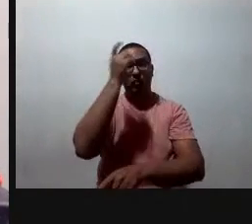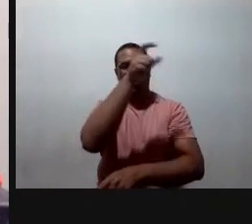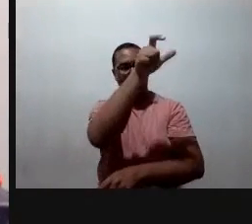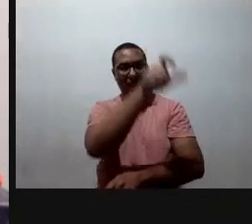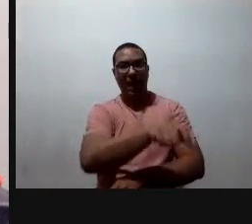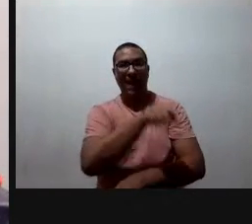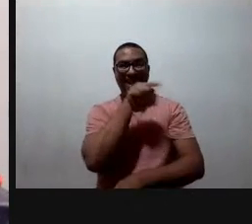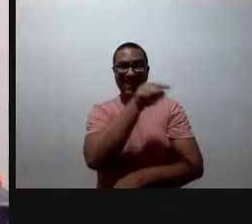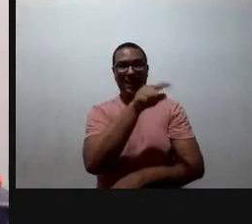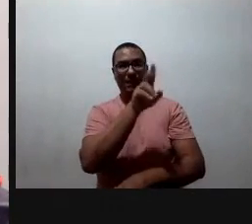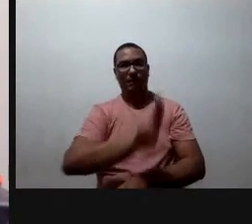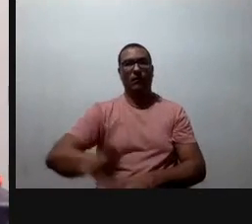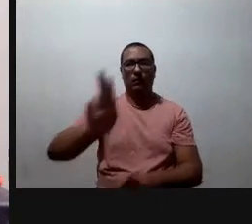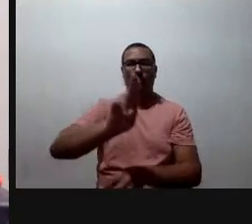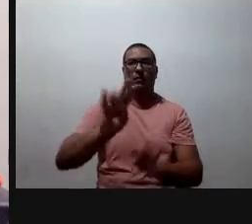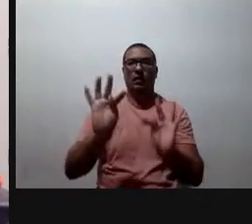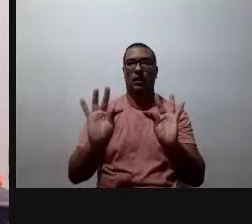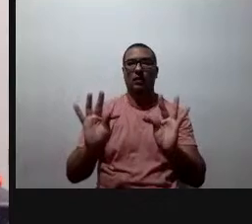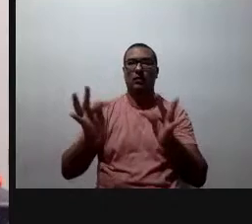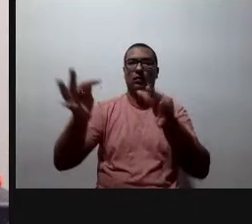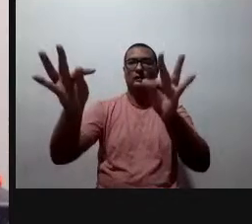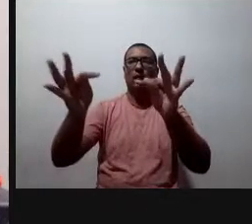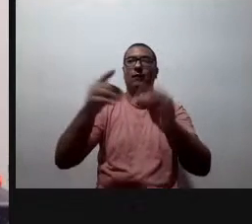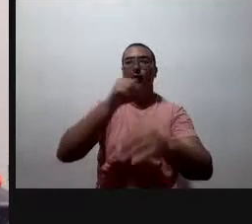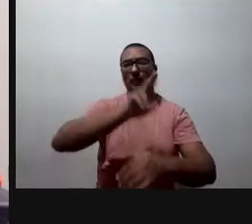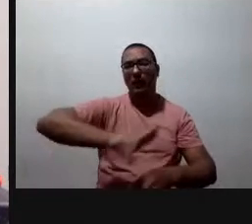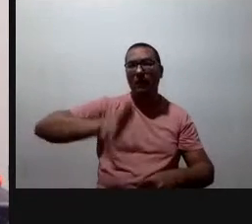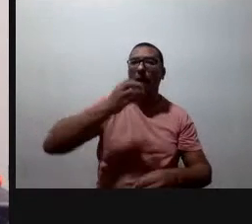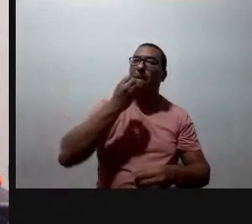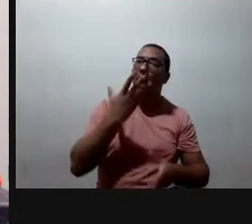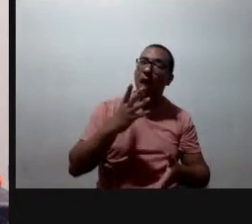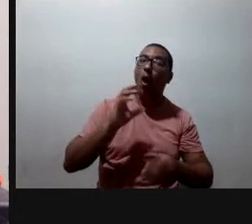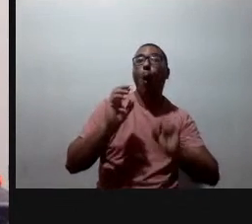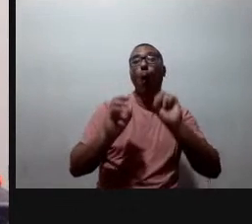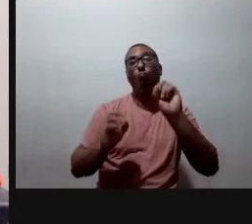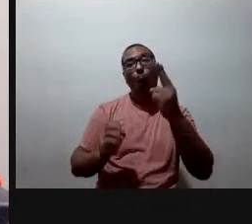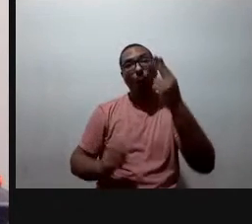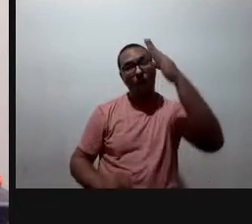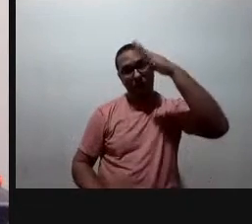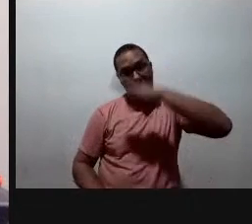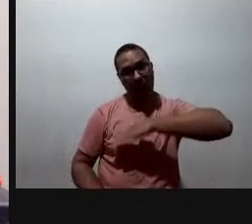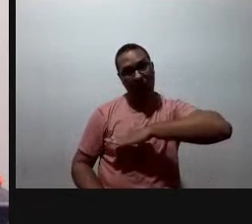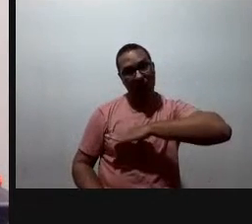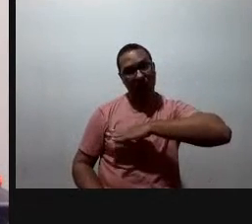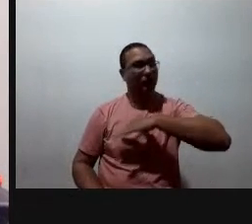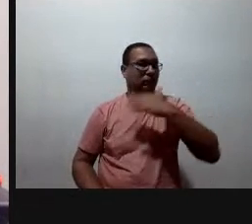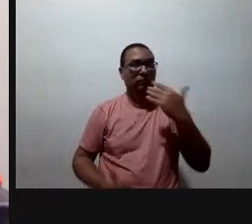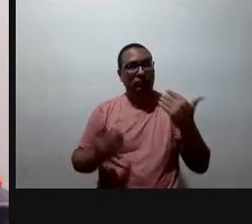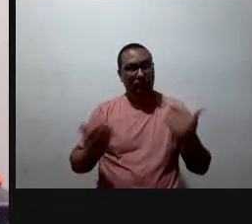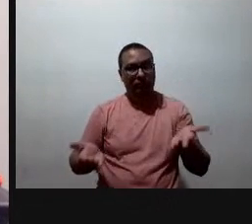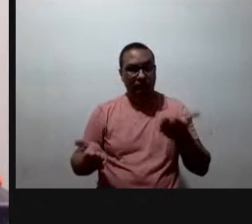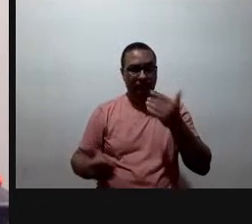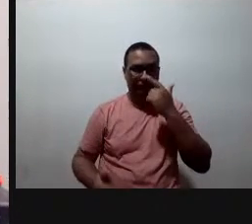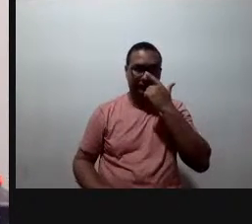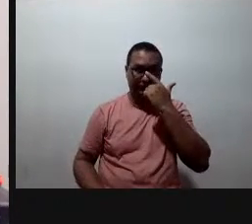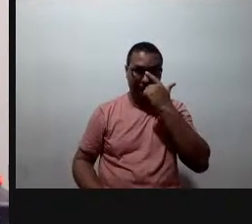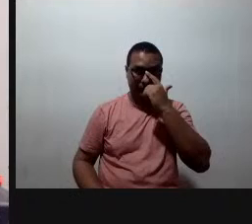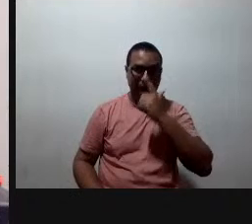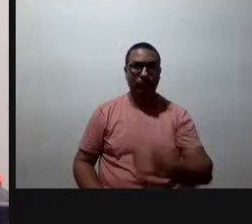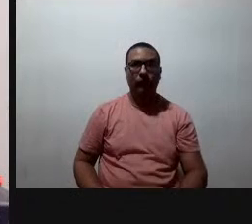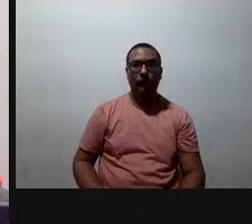essa tecnologia, que vai usar para o bem, que vai usar para o mal, porque sem essa ligação entre